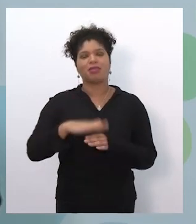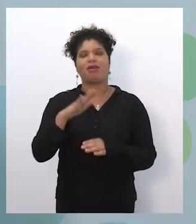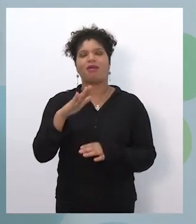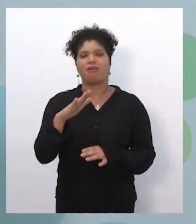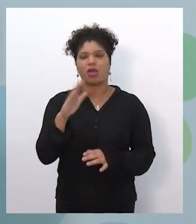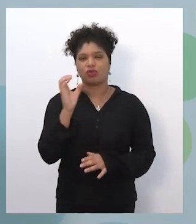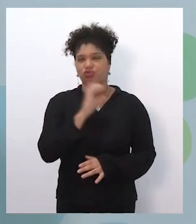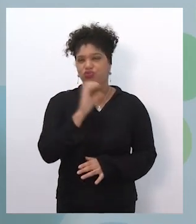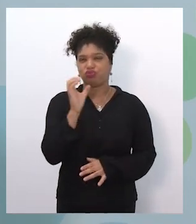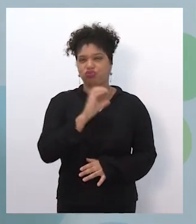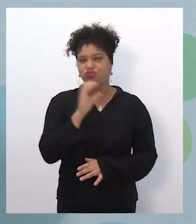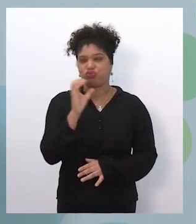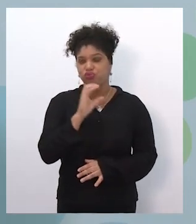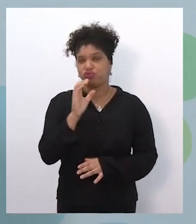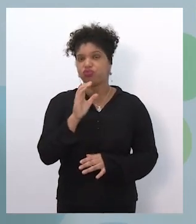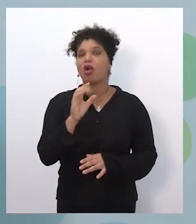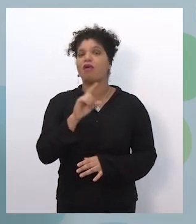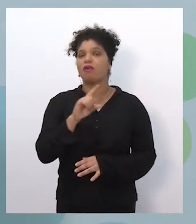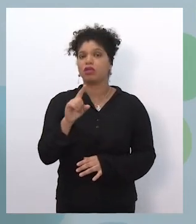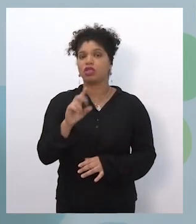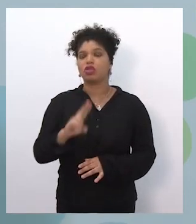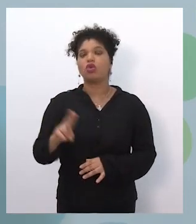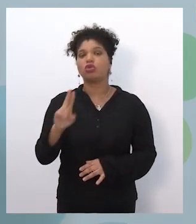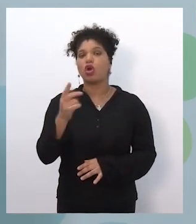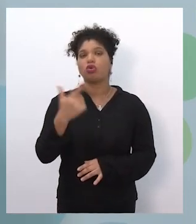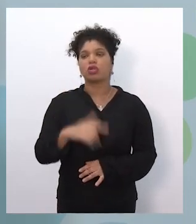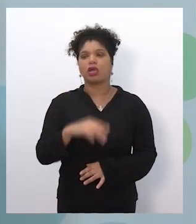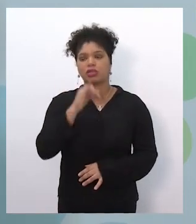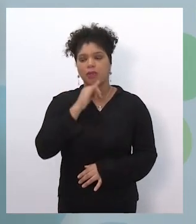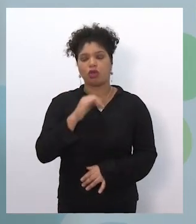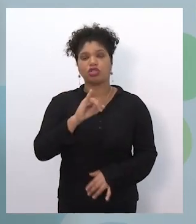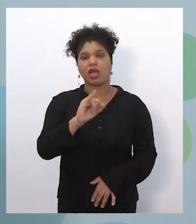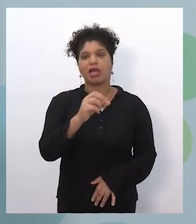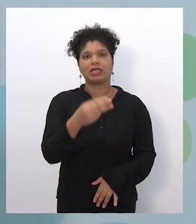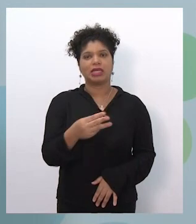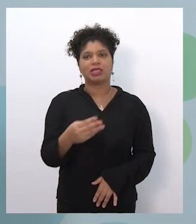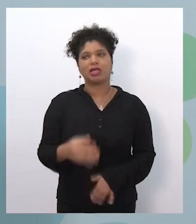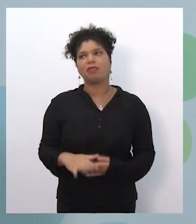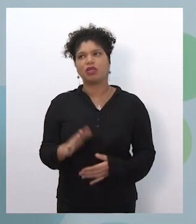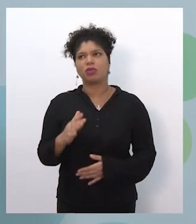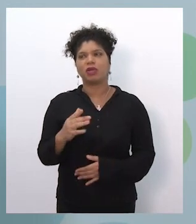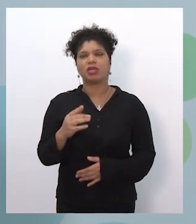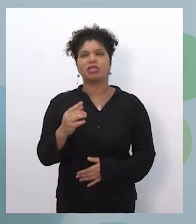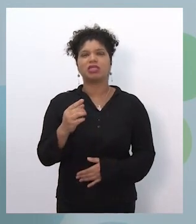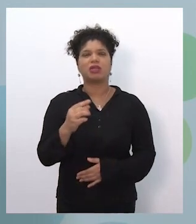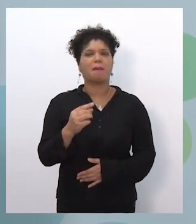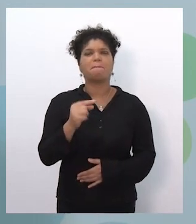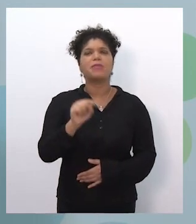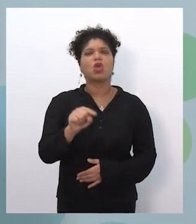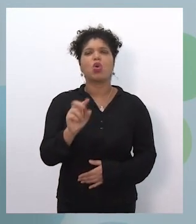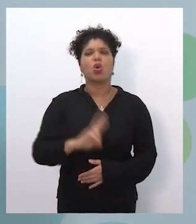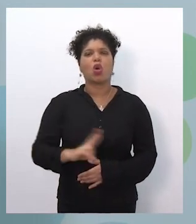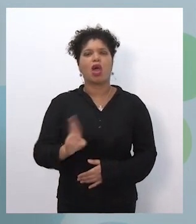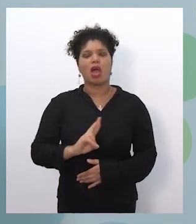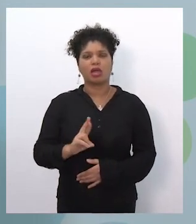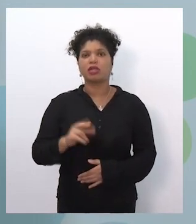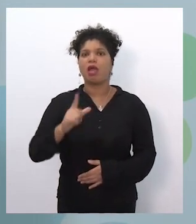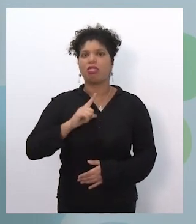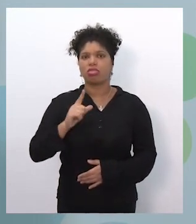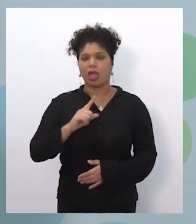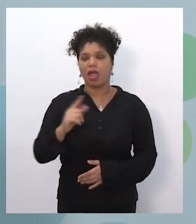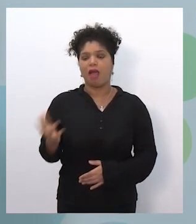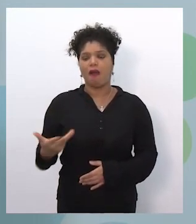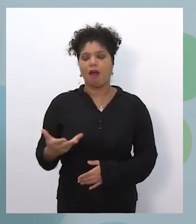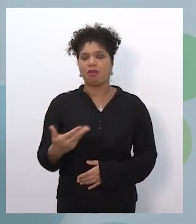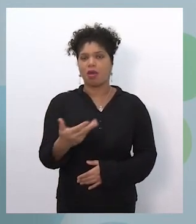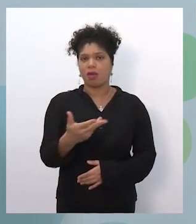rápida, mais robusta para vocês. Mesmo um i3 hoje, que está custando quase R$1.000, da geração 10, é um processador super potente, super